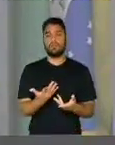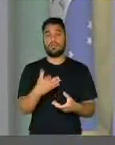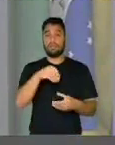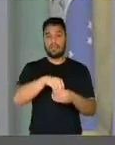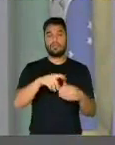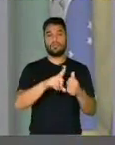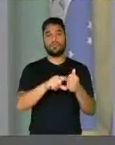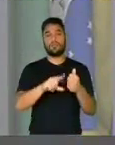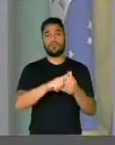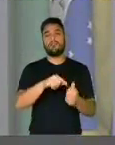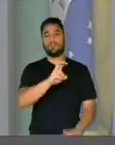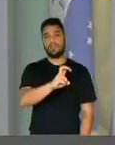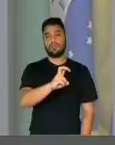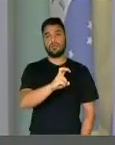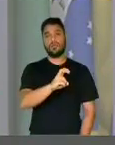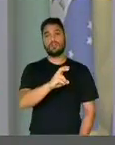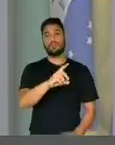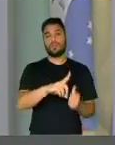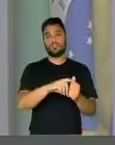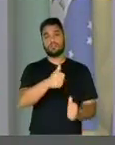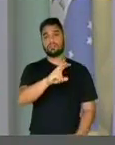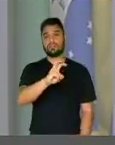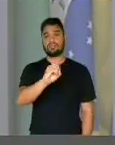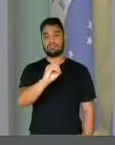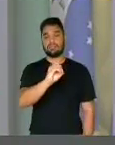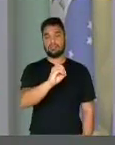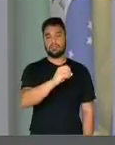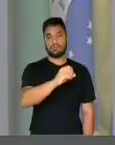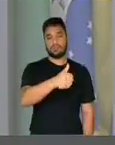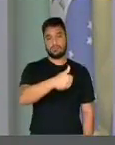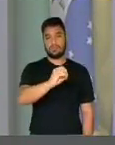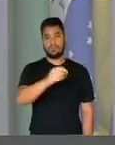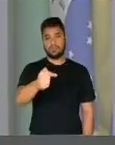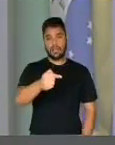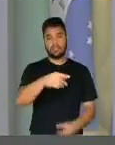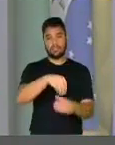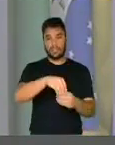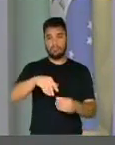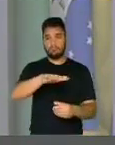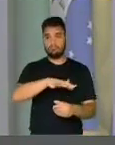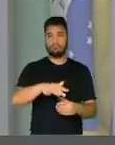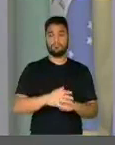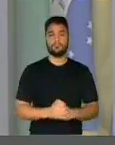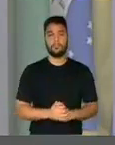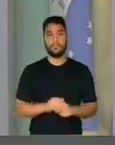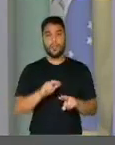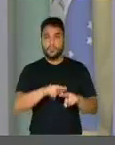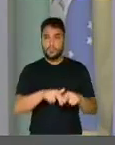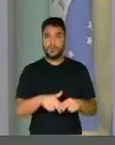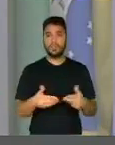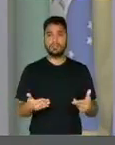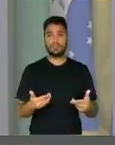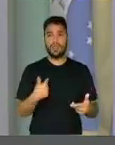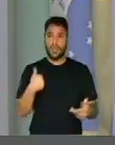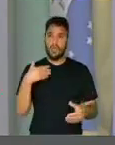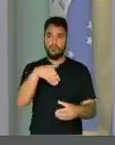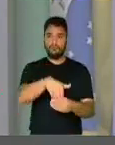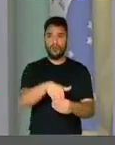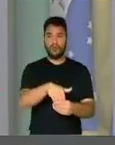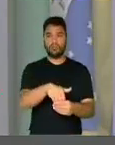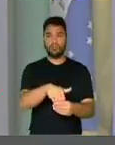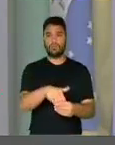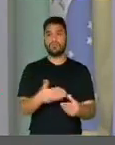parágrafo 5º do artigo 107 do ato das disposições constitucionais transitórias. Diante do exposto, voto